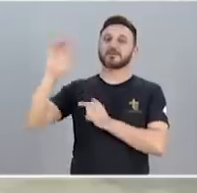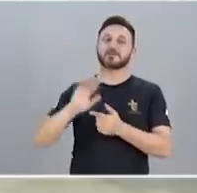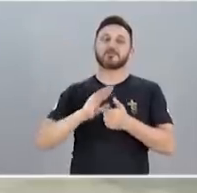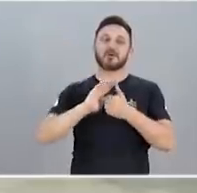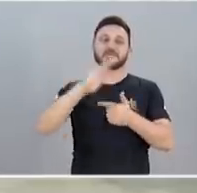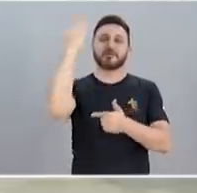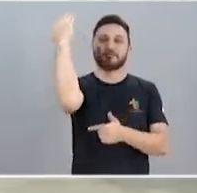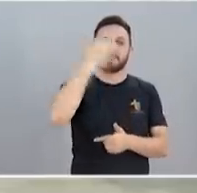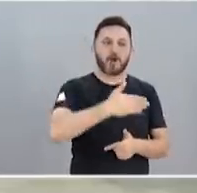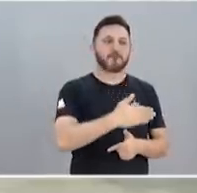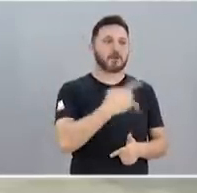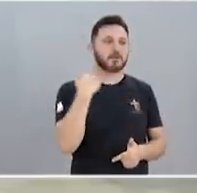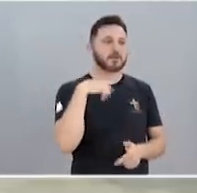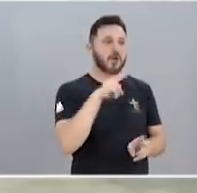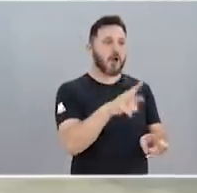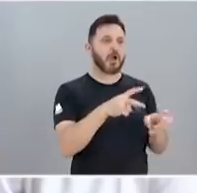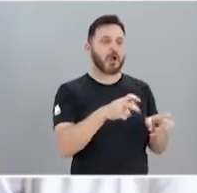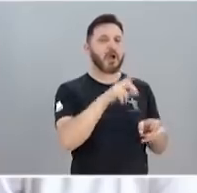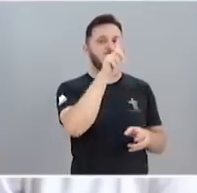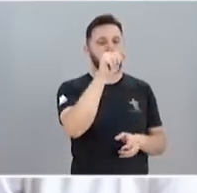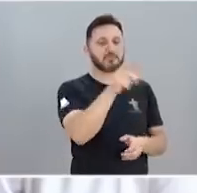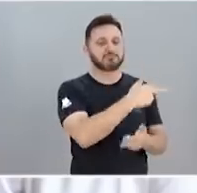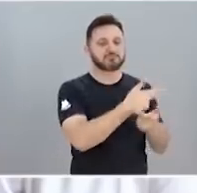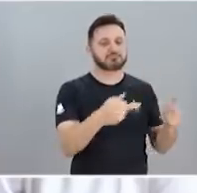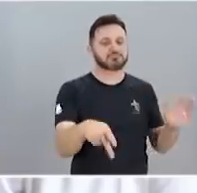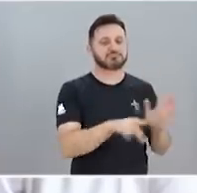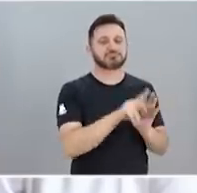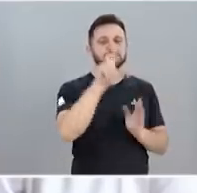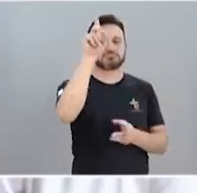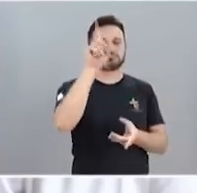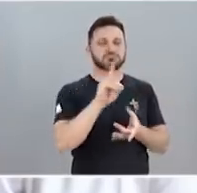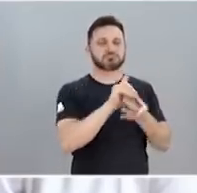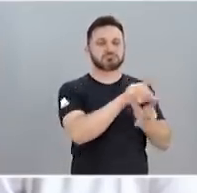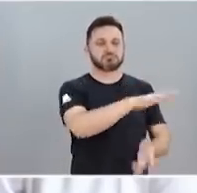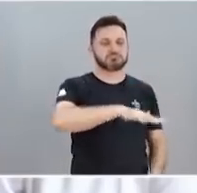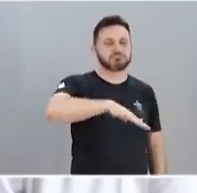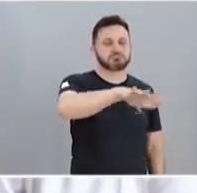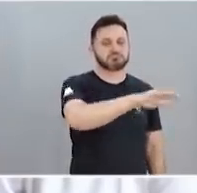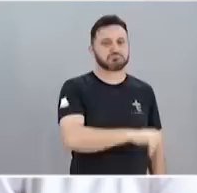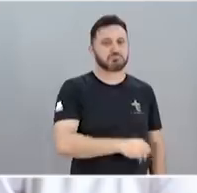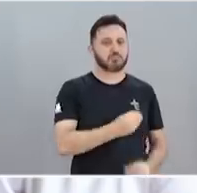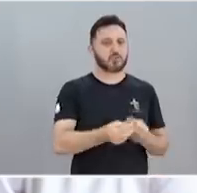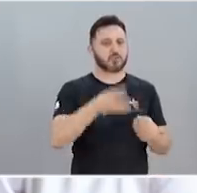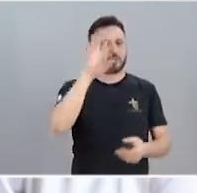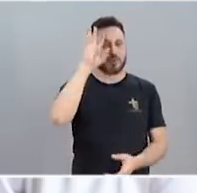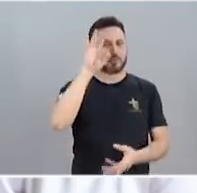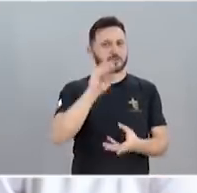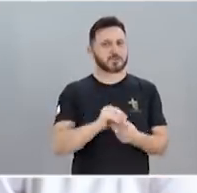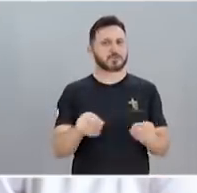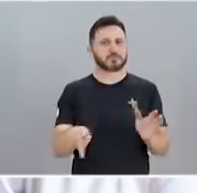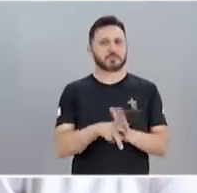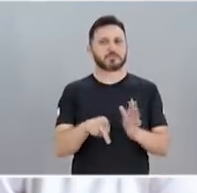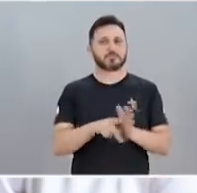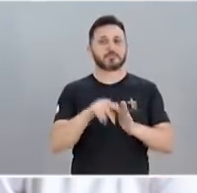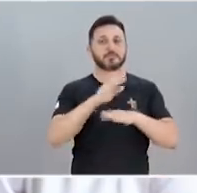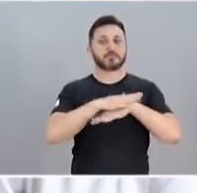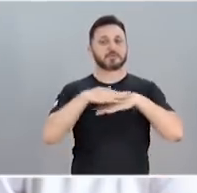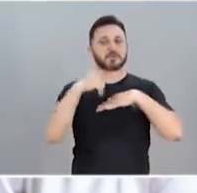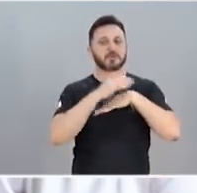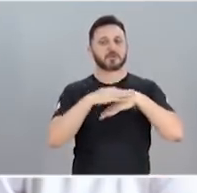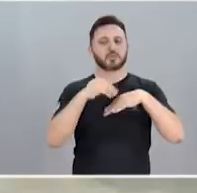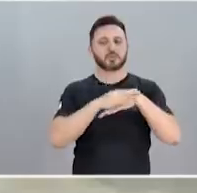E exatamente, não pela não compreensão, mas pela ternura de Deus, da criação